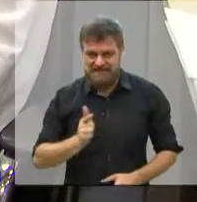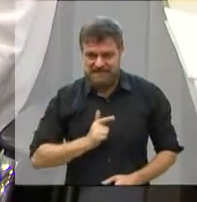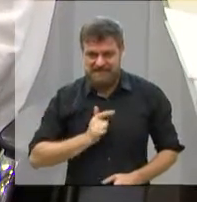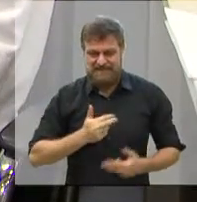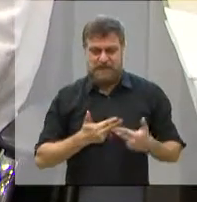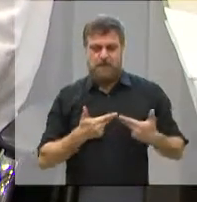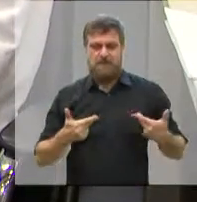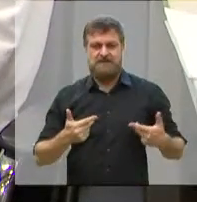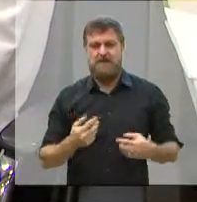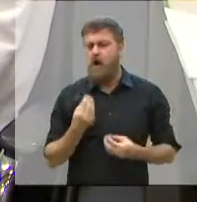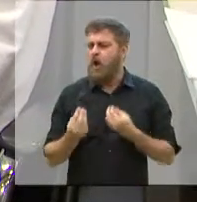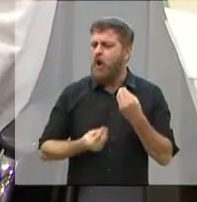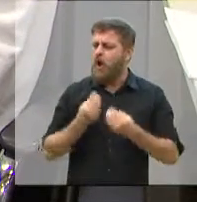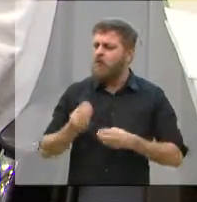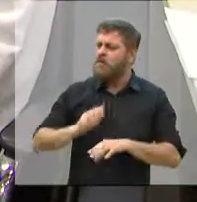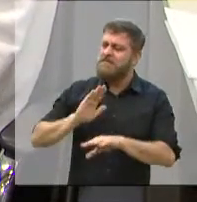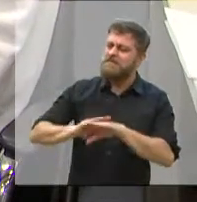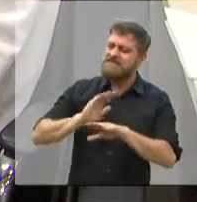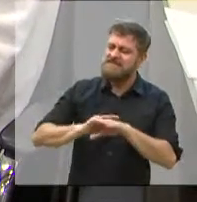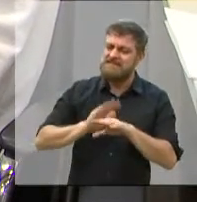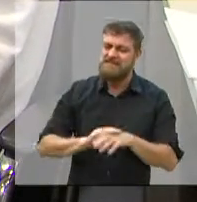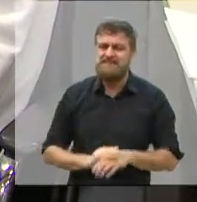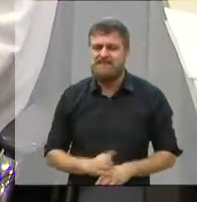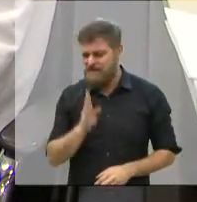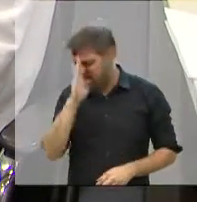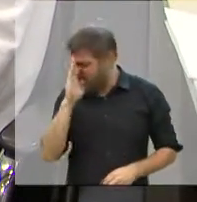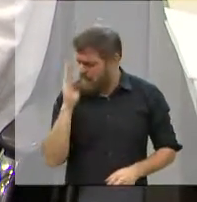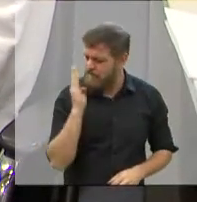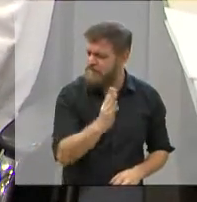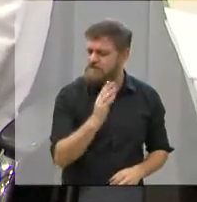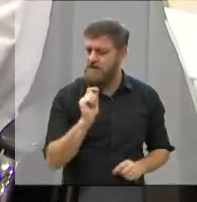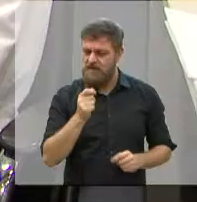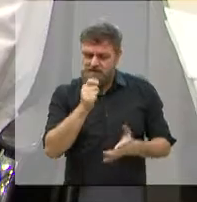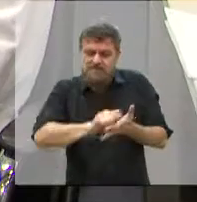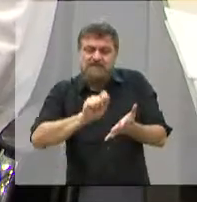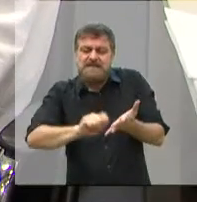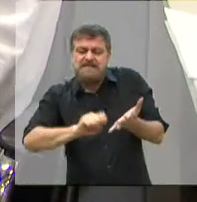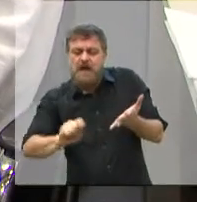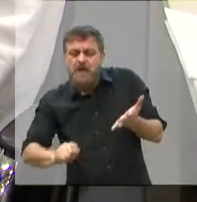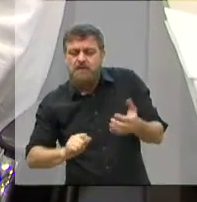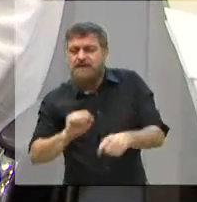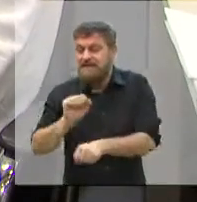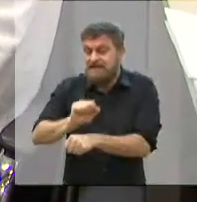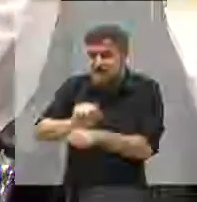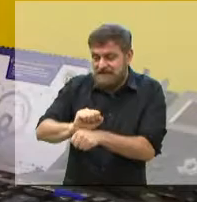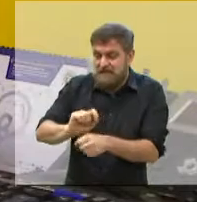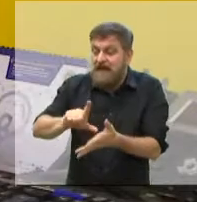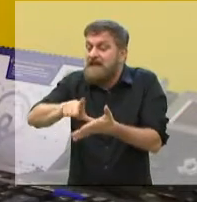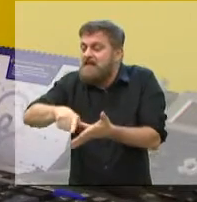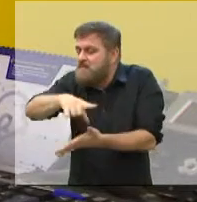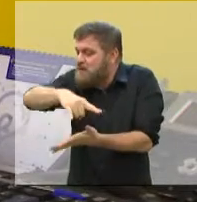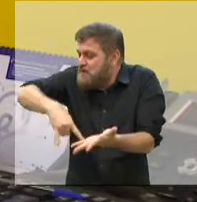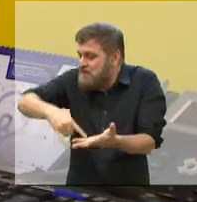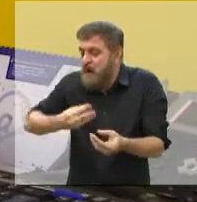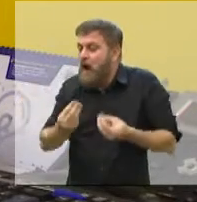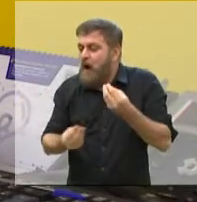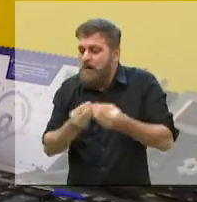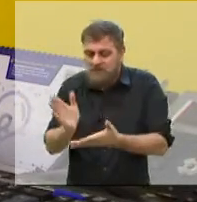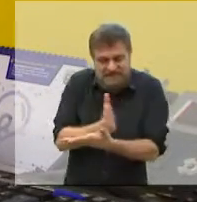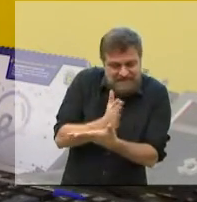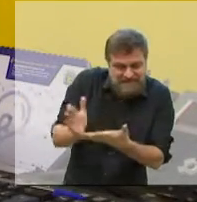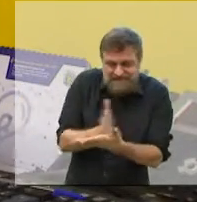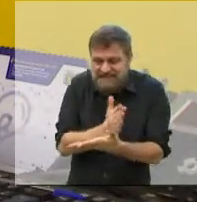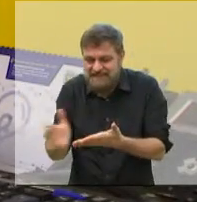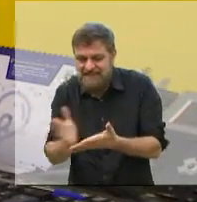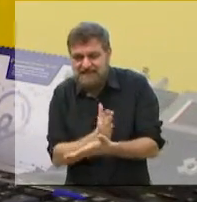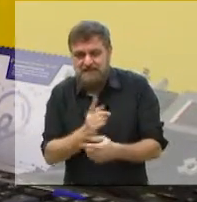vereador. Como que o senhor faz aí para saber o que vai ser prioridade, o que vai virar indicação, o que dá para esperar um pouquinho? Olha, Porque